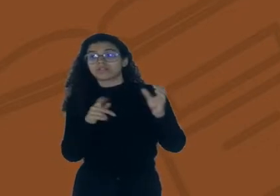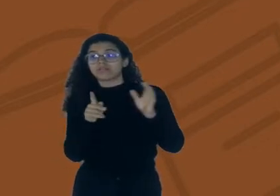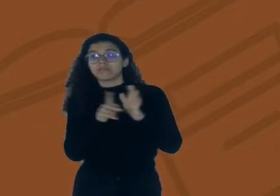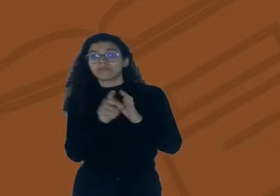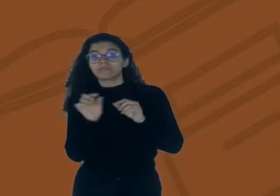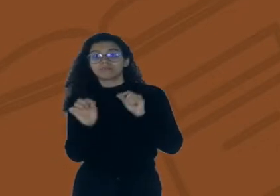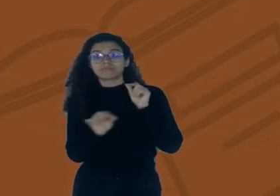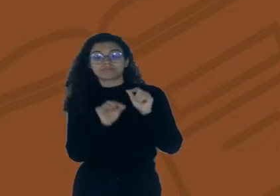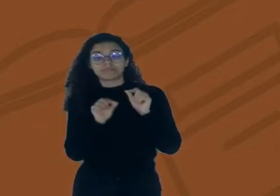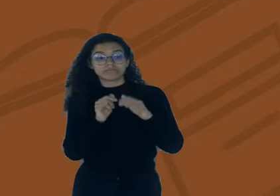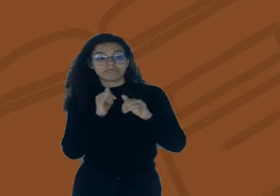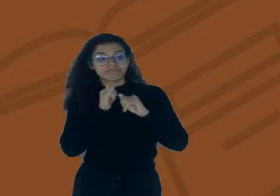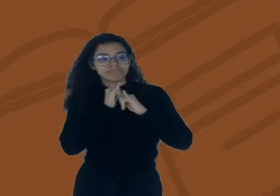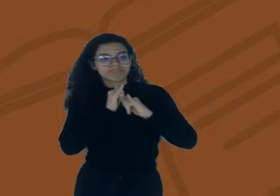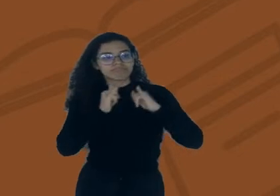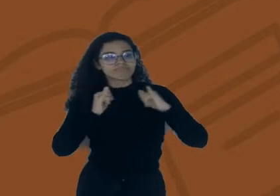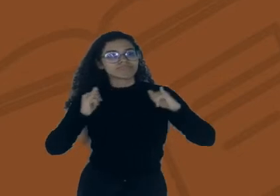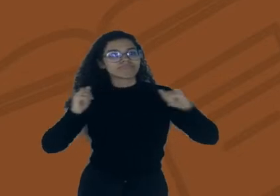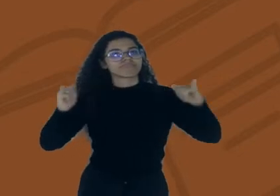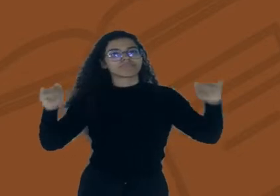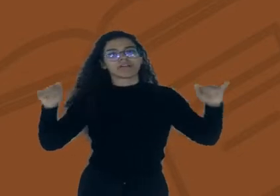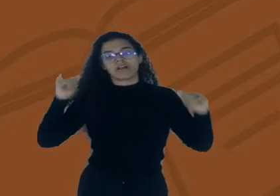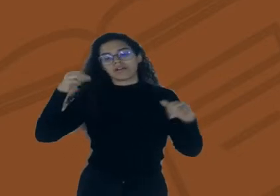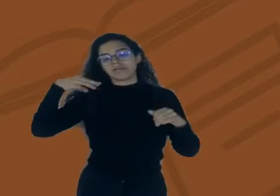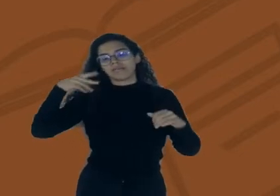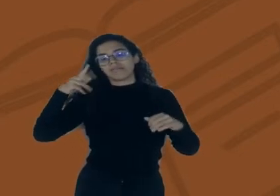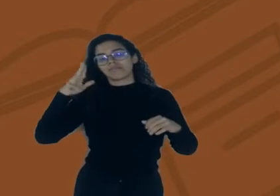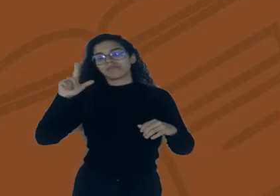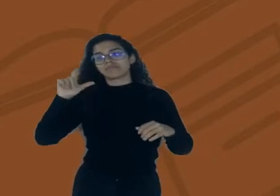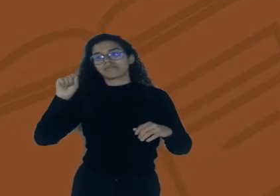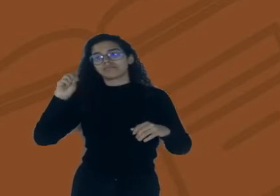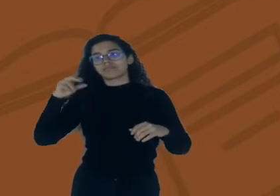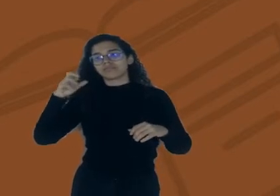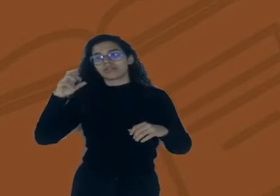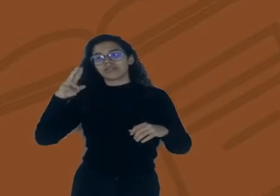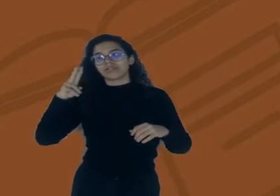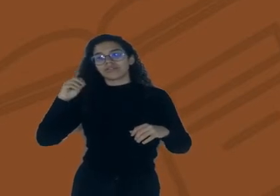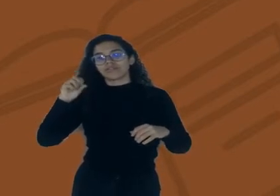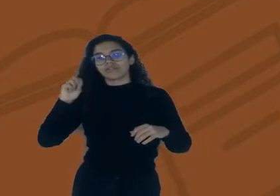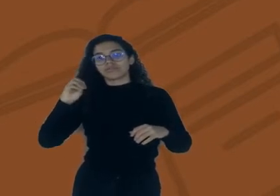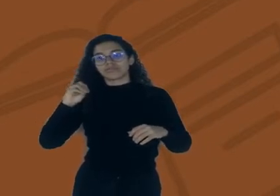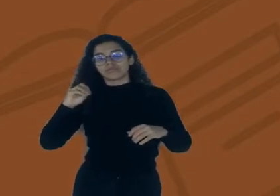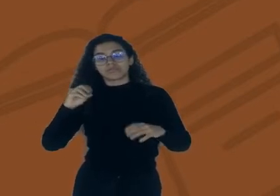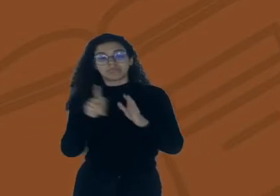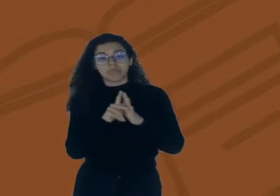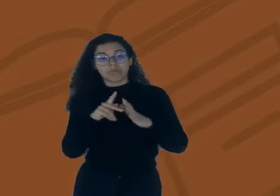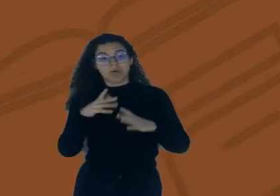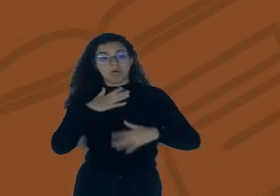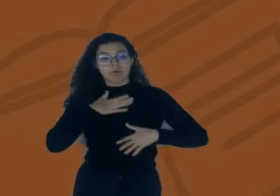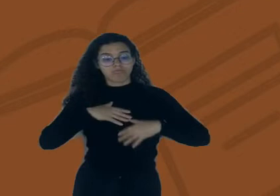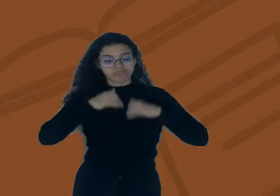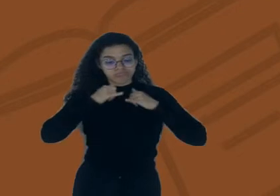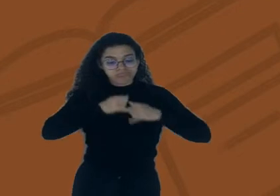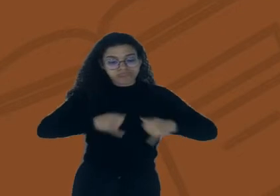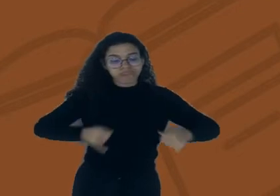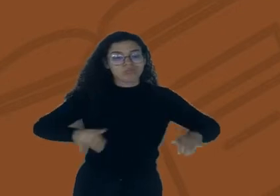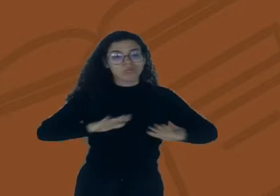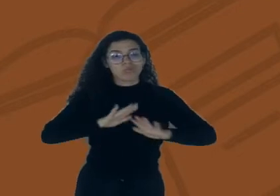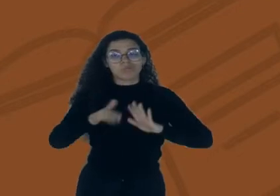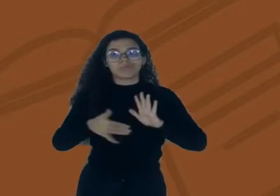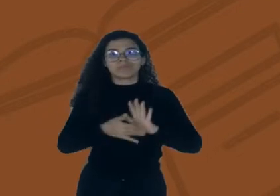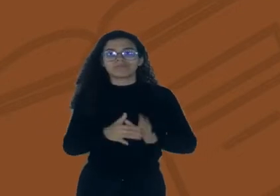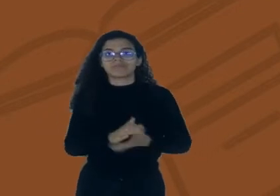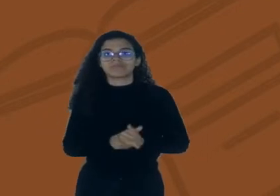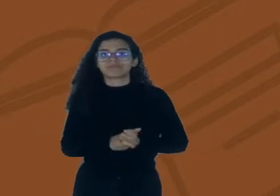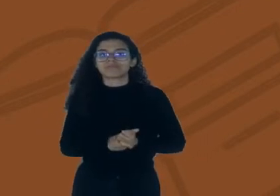impulso nervoso que é vindo aí do corpo celular para as demais partes do corpo. Então, qual é o sentido